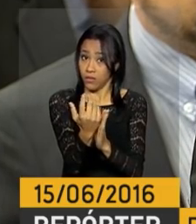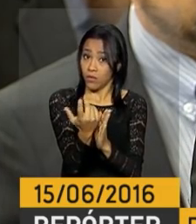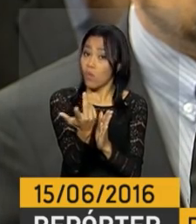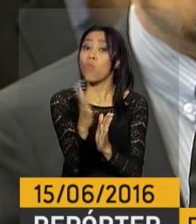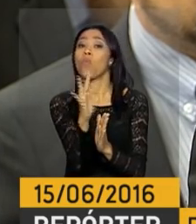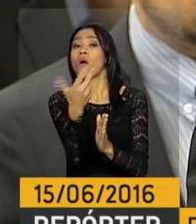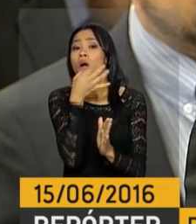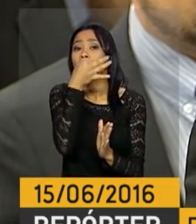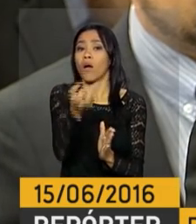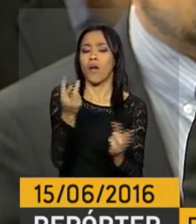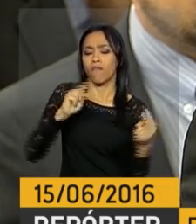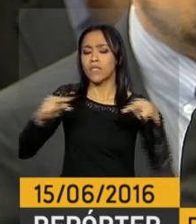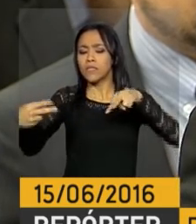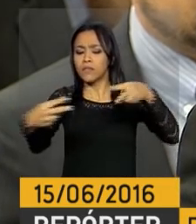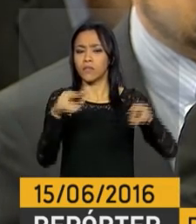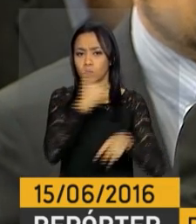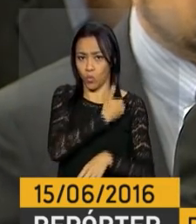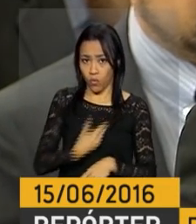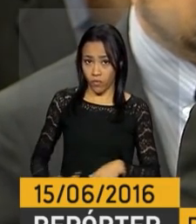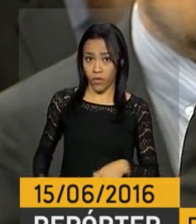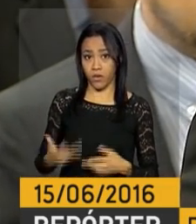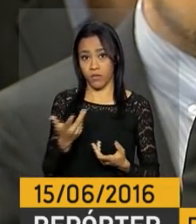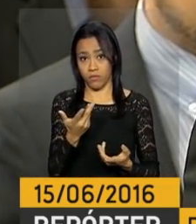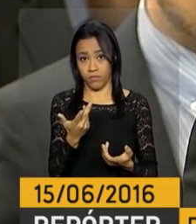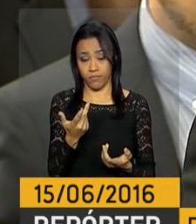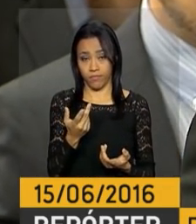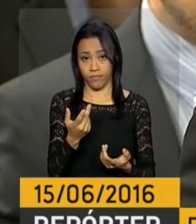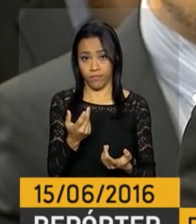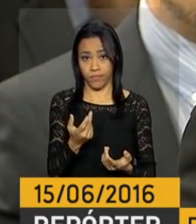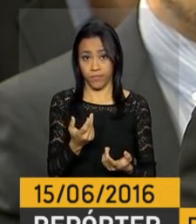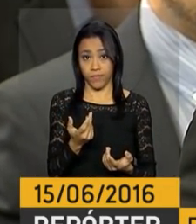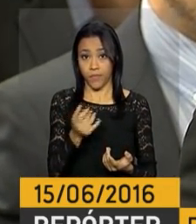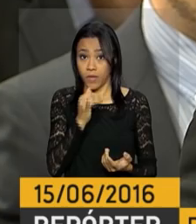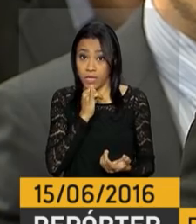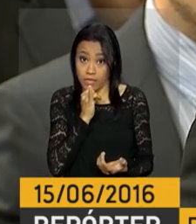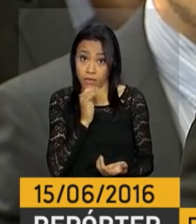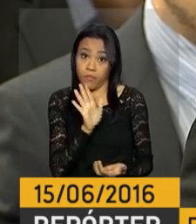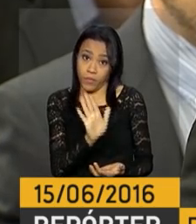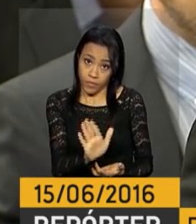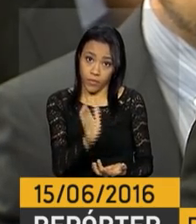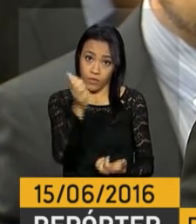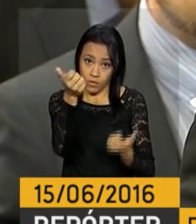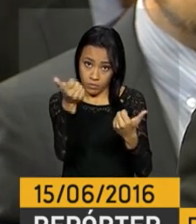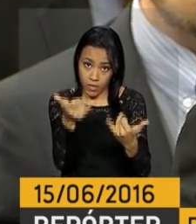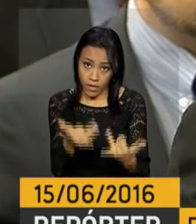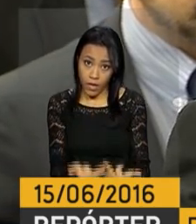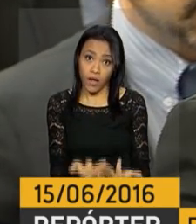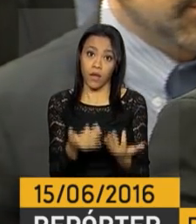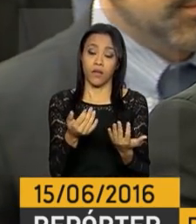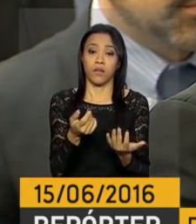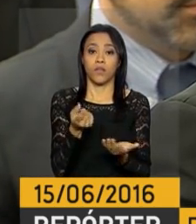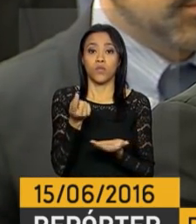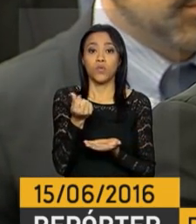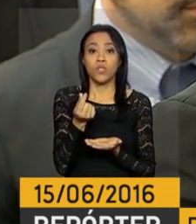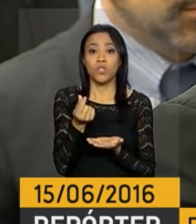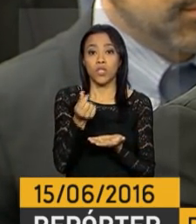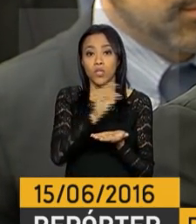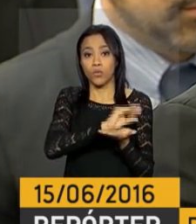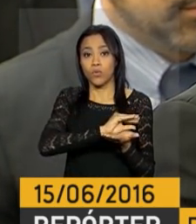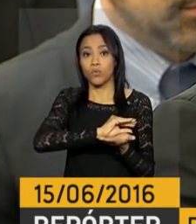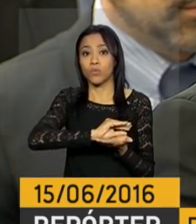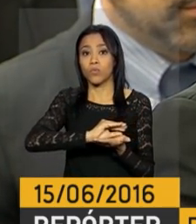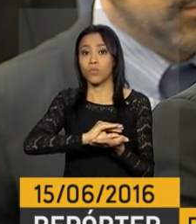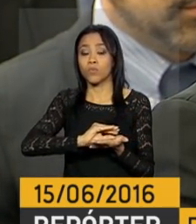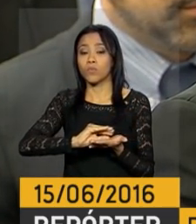governo eh cortar mais na própria carne. Eh, eu cito o exemplo específico aqui dos repassos do tesouro pros empréstimos,